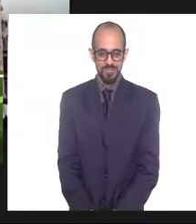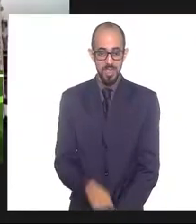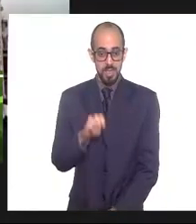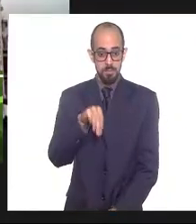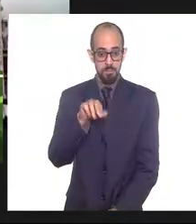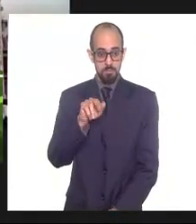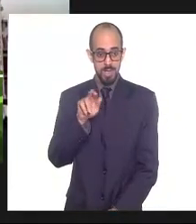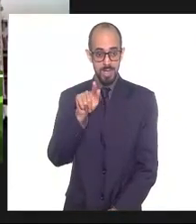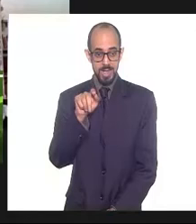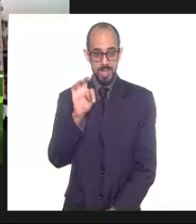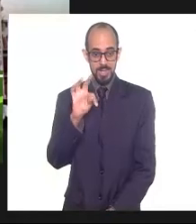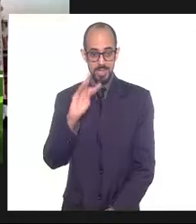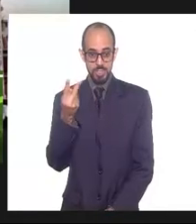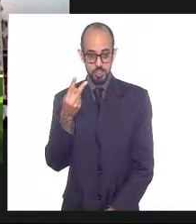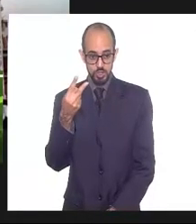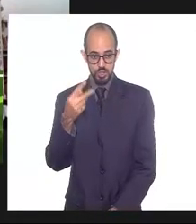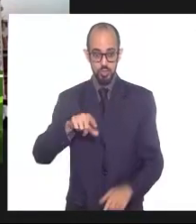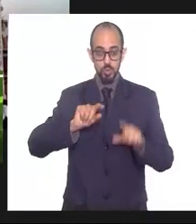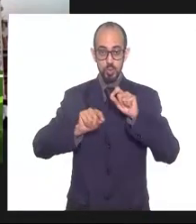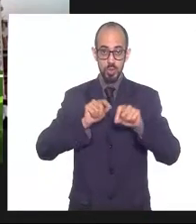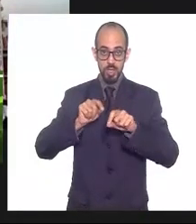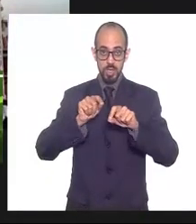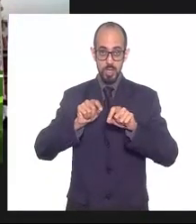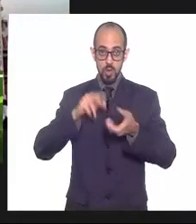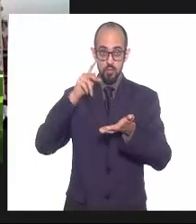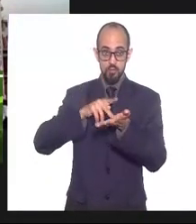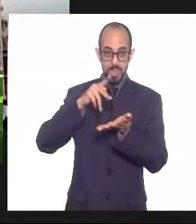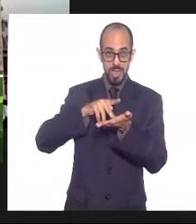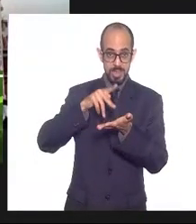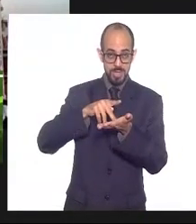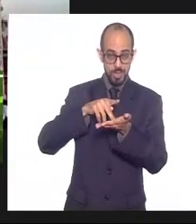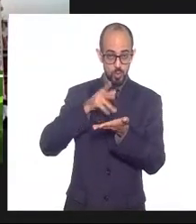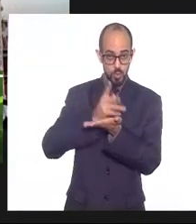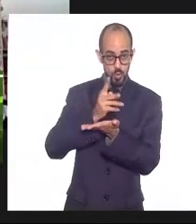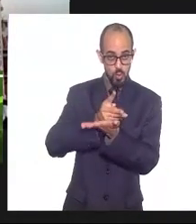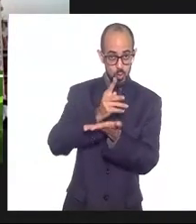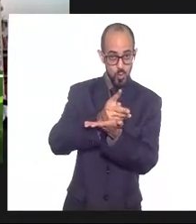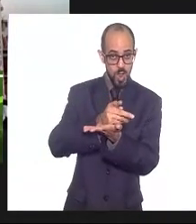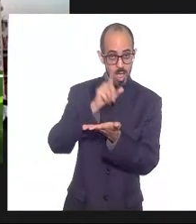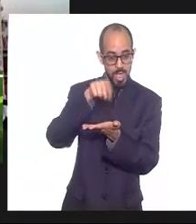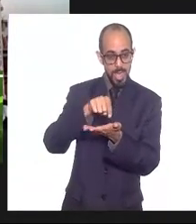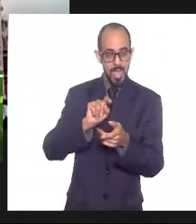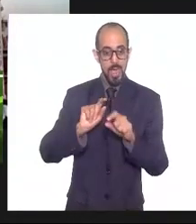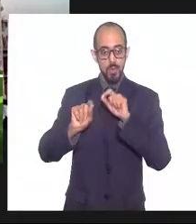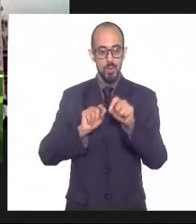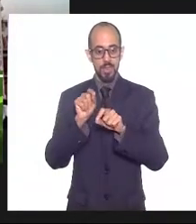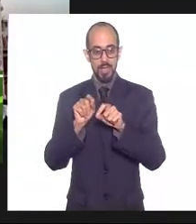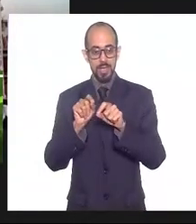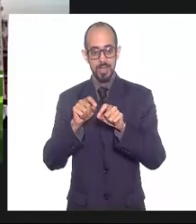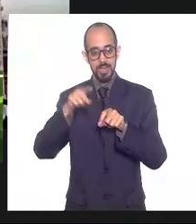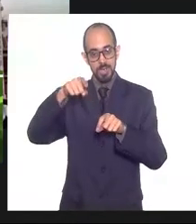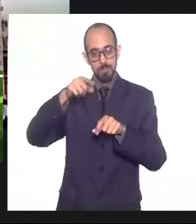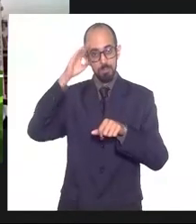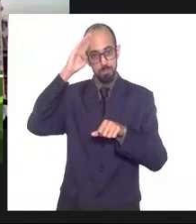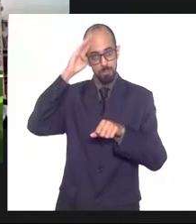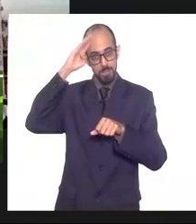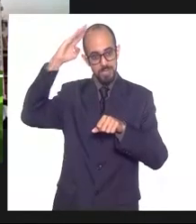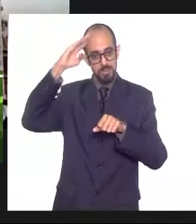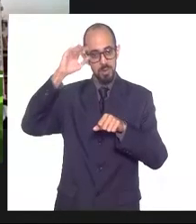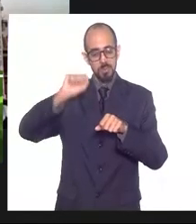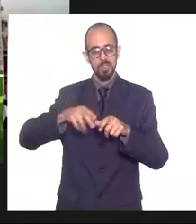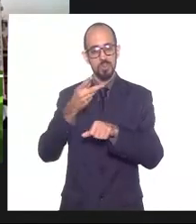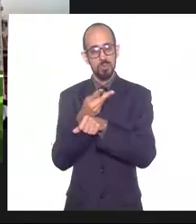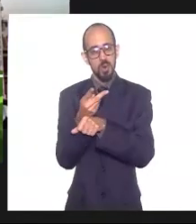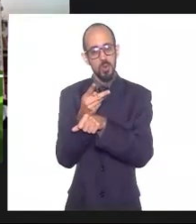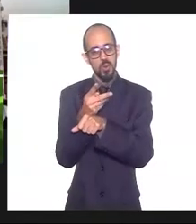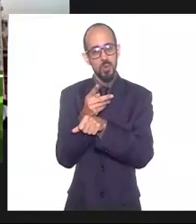minha fala que o verdadeiro conservador é aquele que principalmente busca a harmonia e a